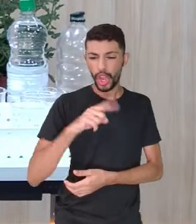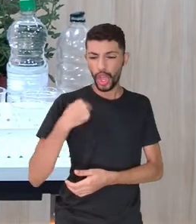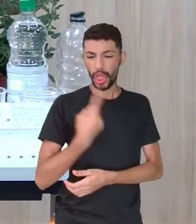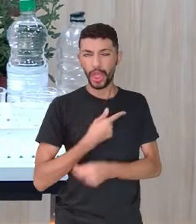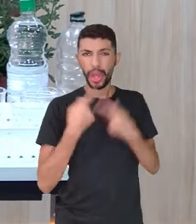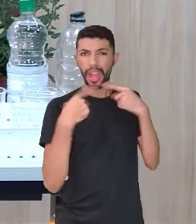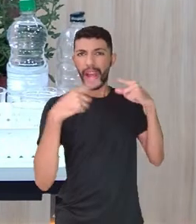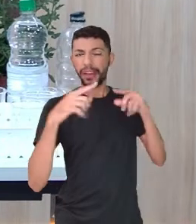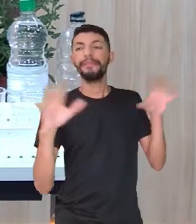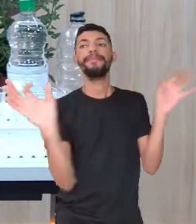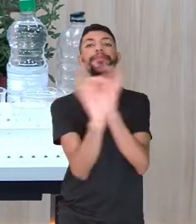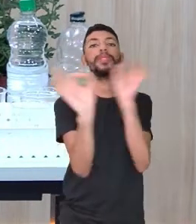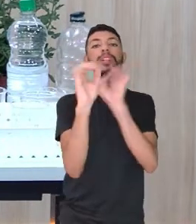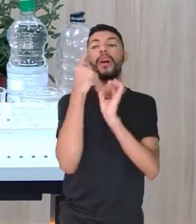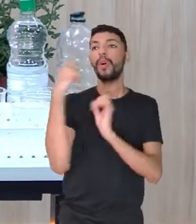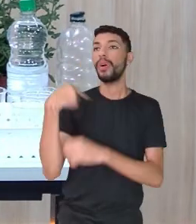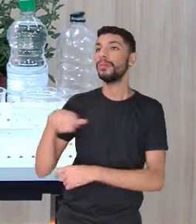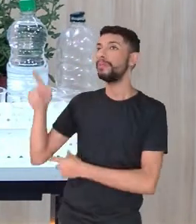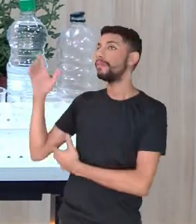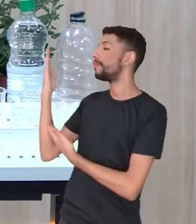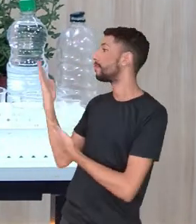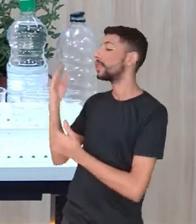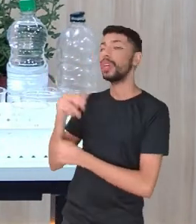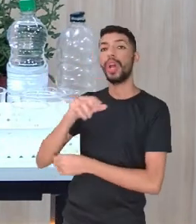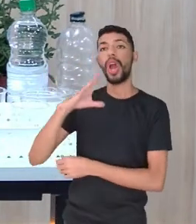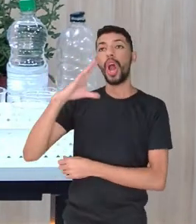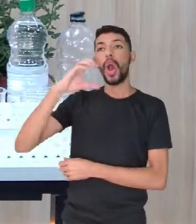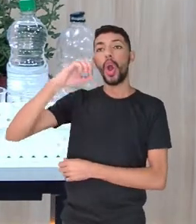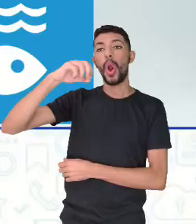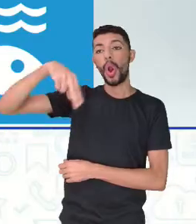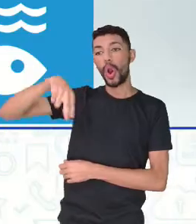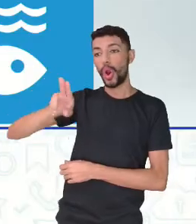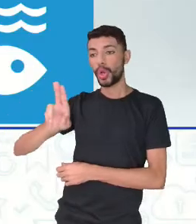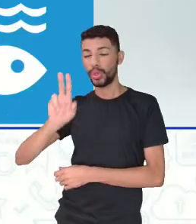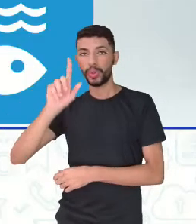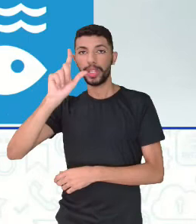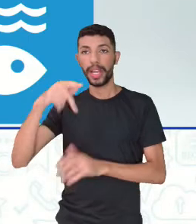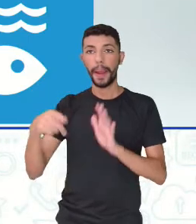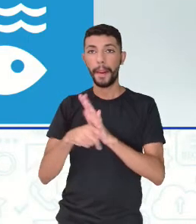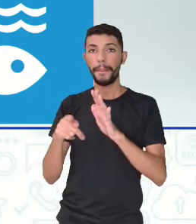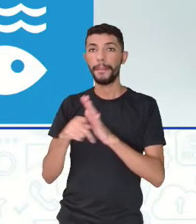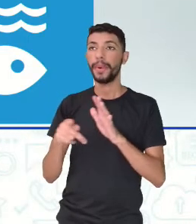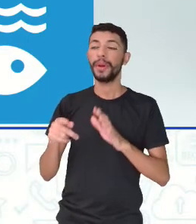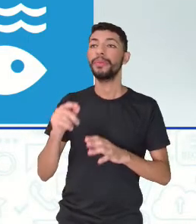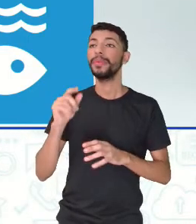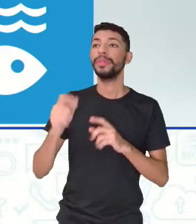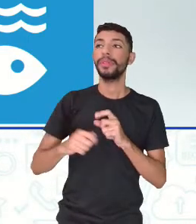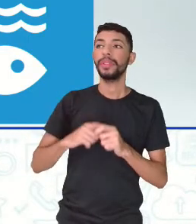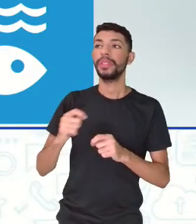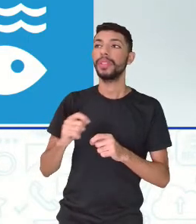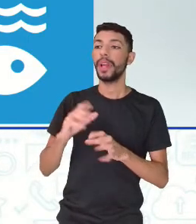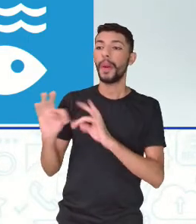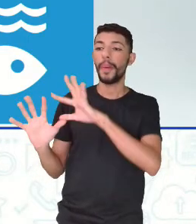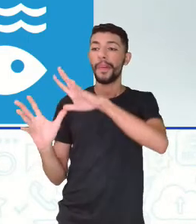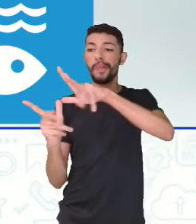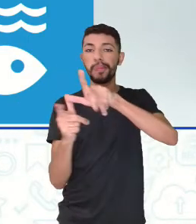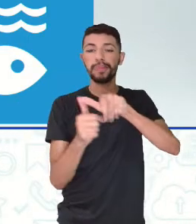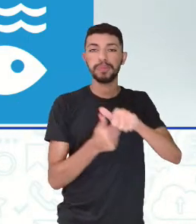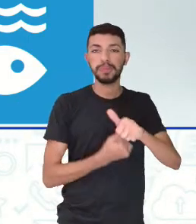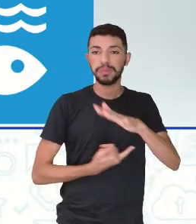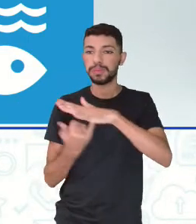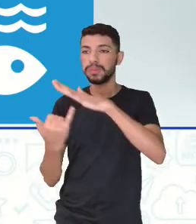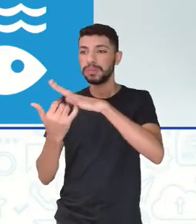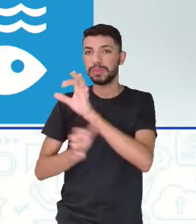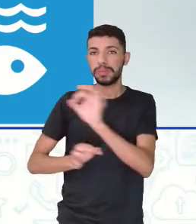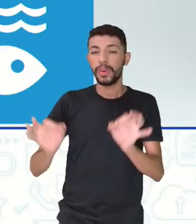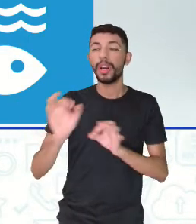pessoal. Como eu coloquei ali, né, a ONU, a Organização Mundial, ela tem aí esse cuidado. E foi